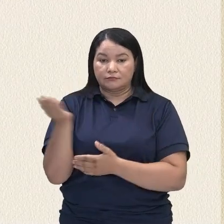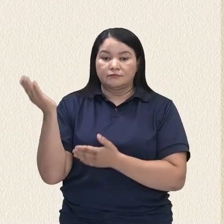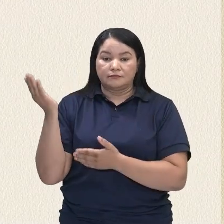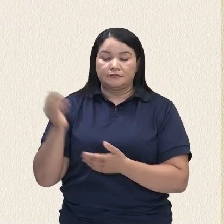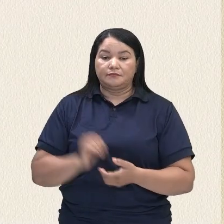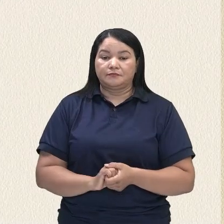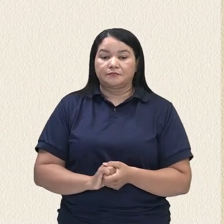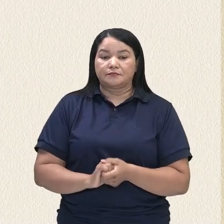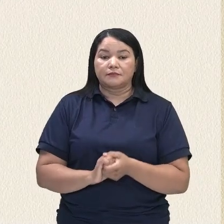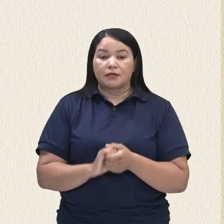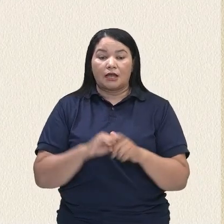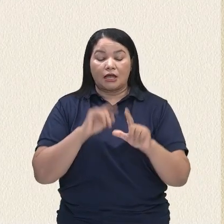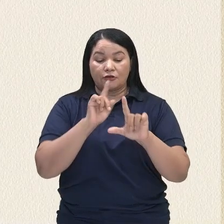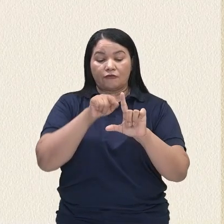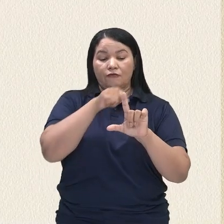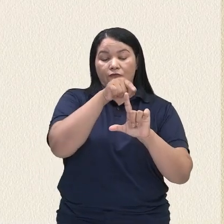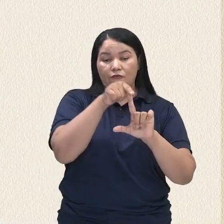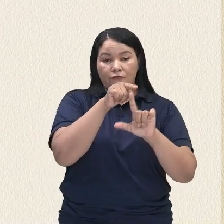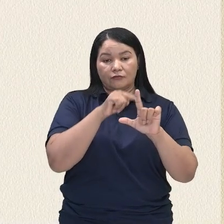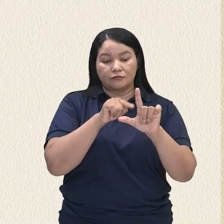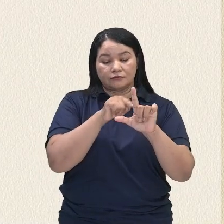Ângulos externos.